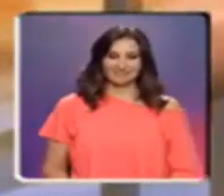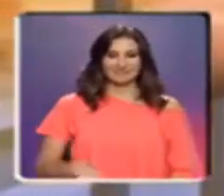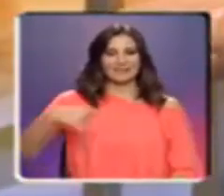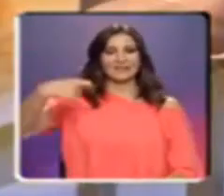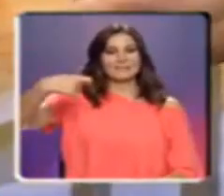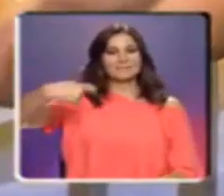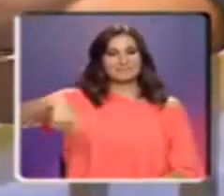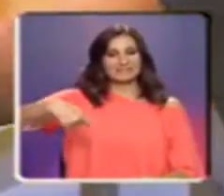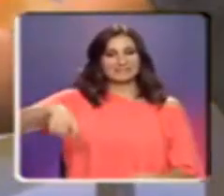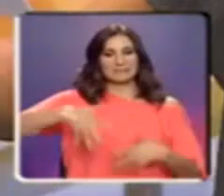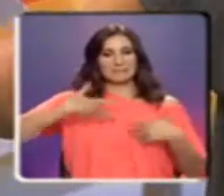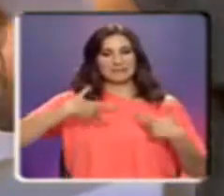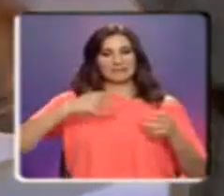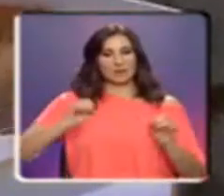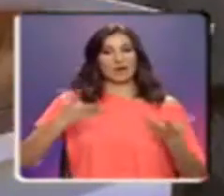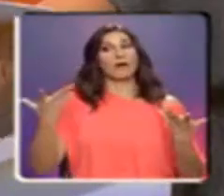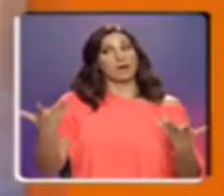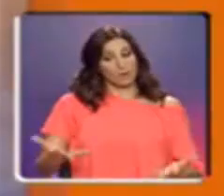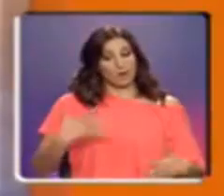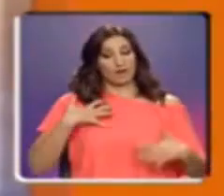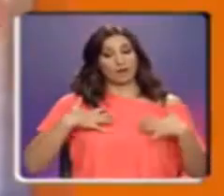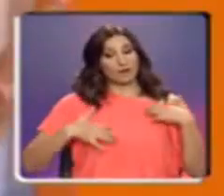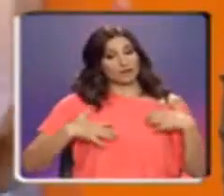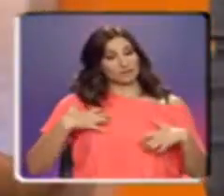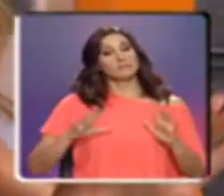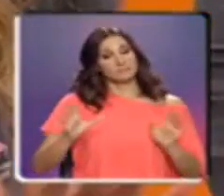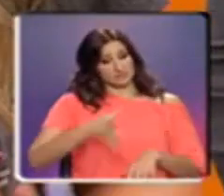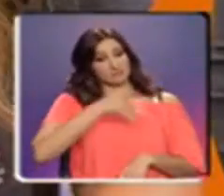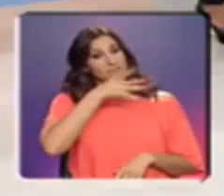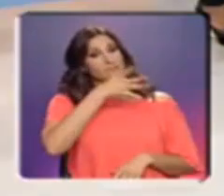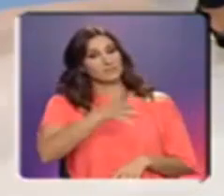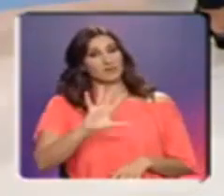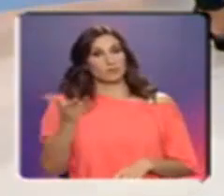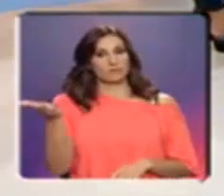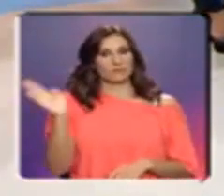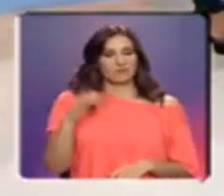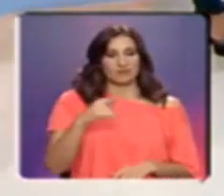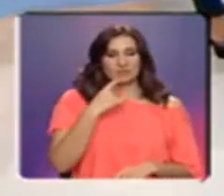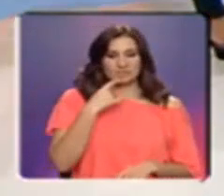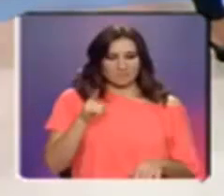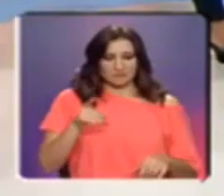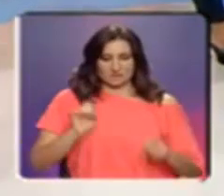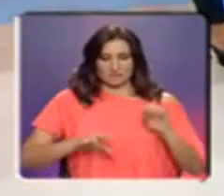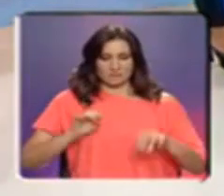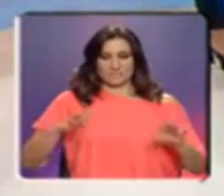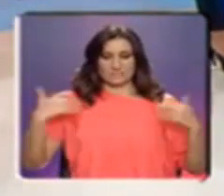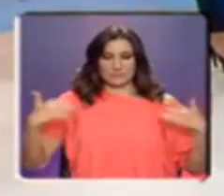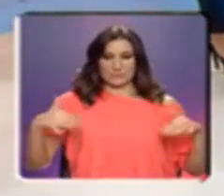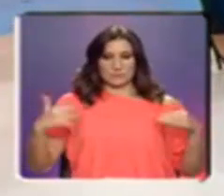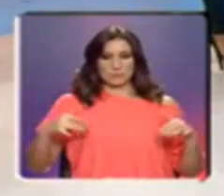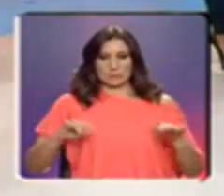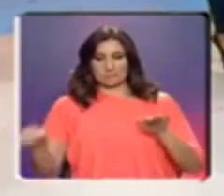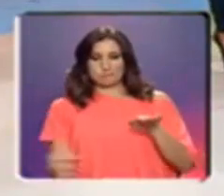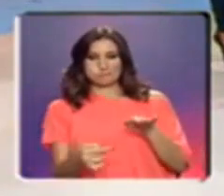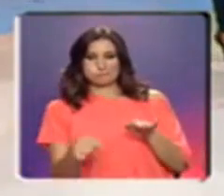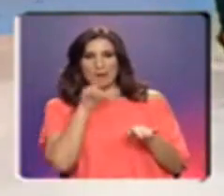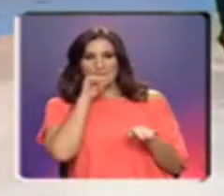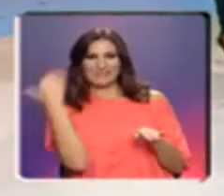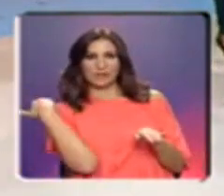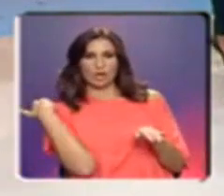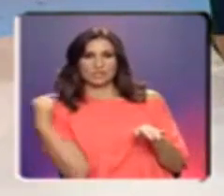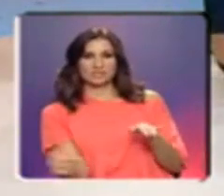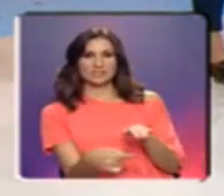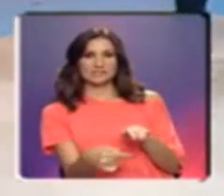Presidente Sem Medo está um bocadinho ansioso, é preciso confessar. Quando aqui chegou já disse, mas o que é que me vai sair daqui de baixo? Será o Pinto da